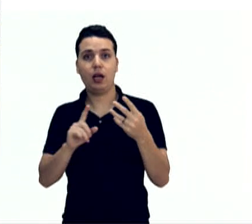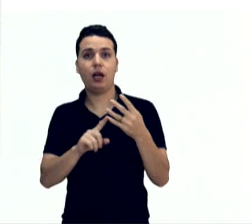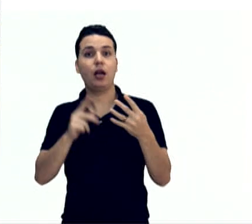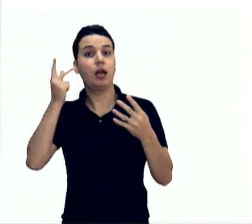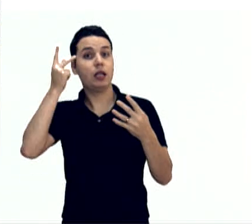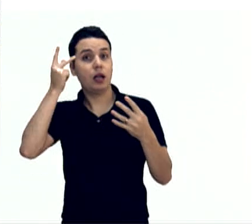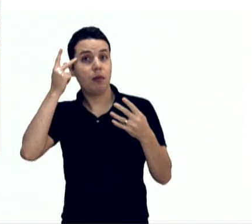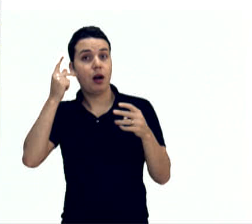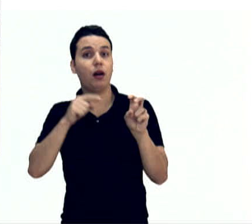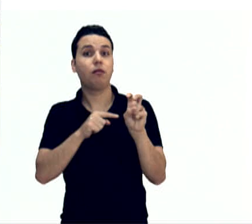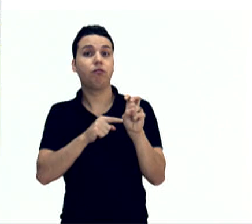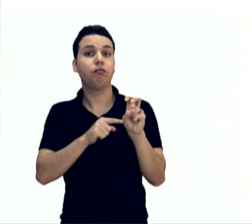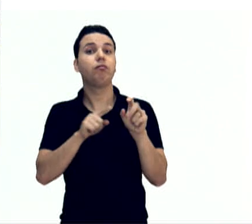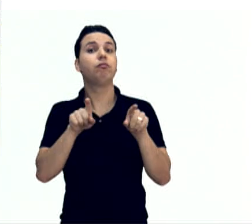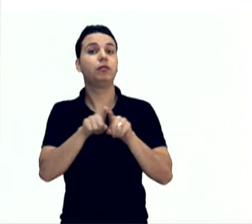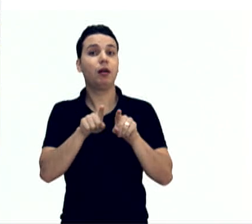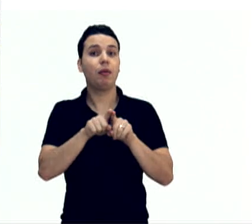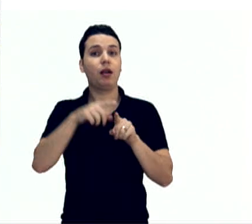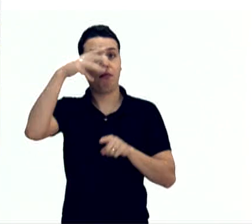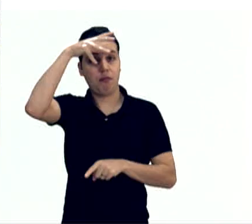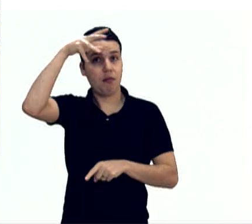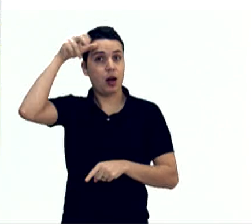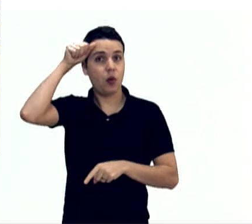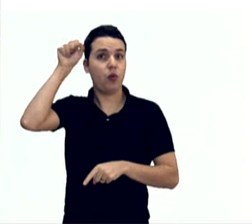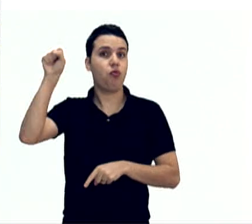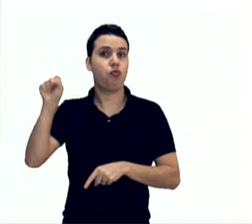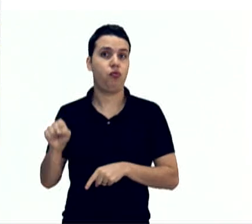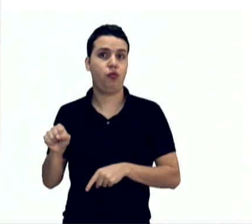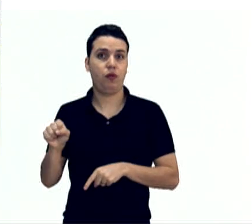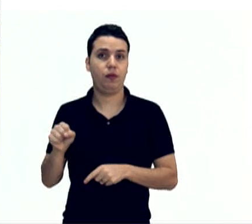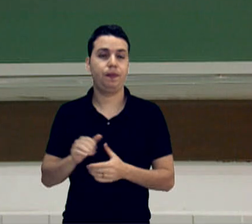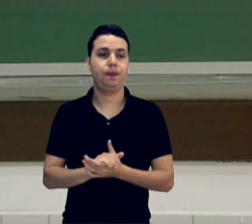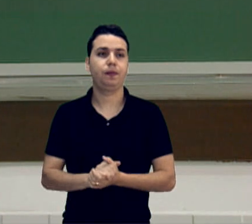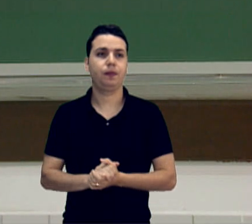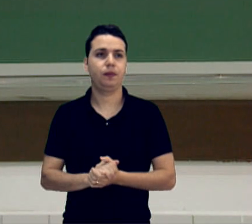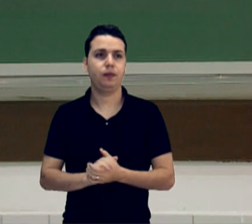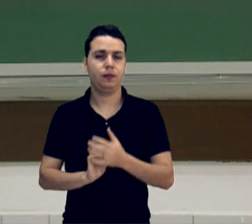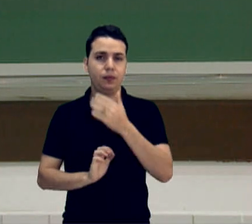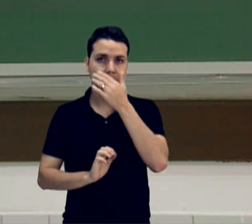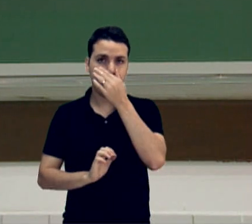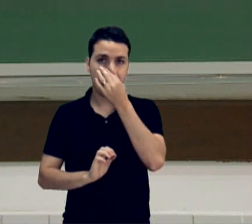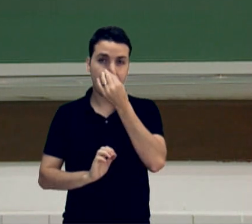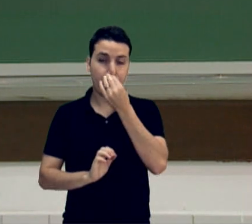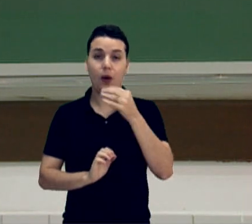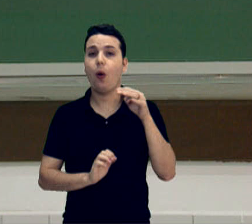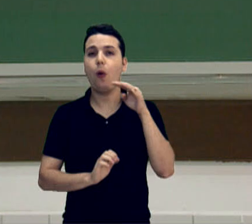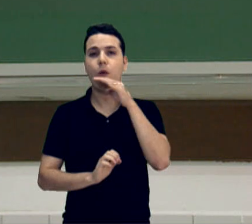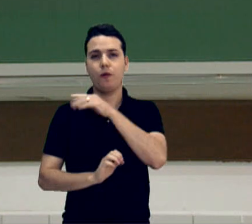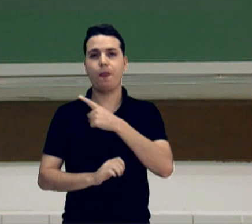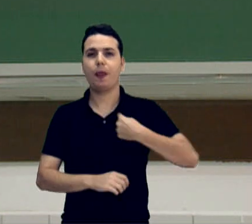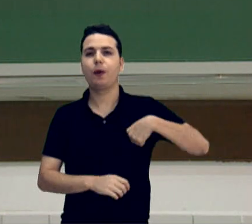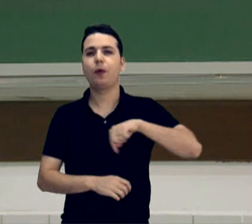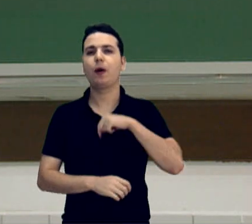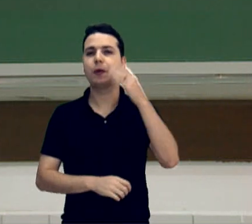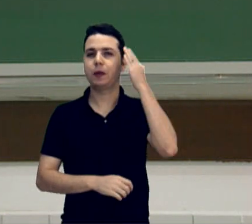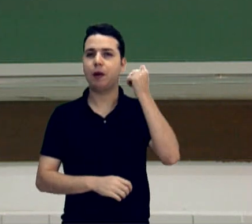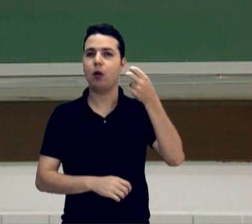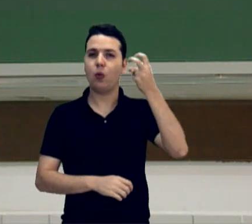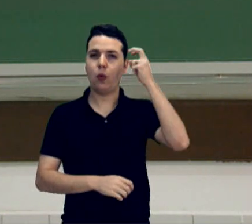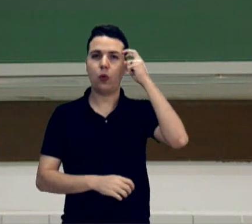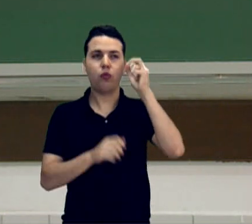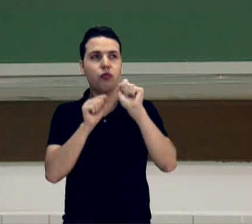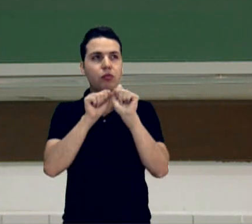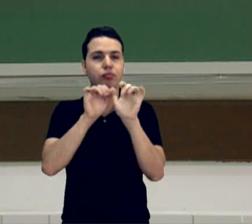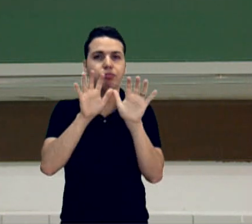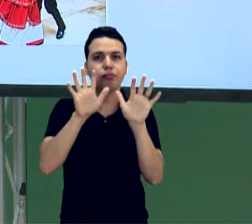e Mato Grosso do Sul. Lógico, a gente sabe que como essa cultura vem se estendendo para todos os estados